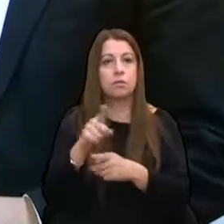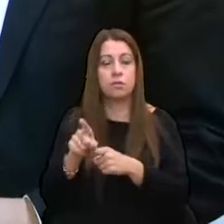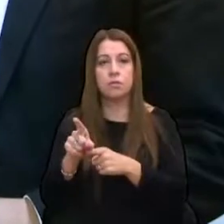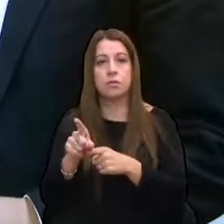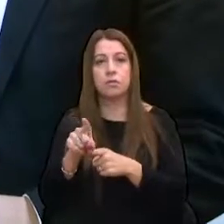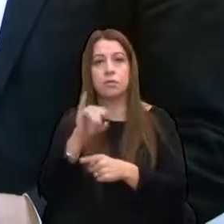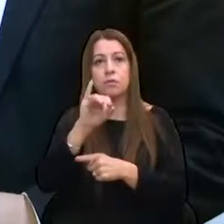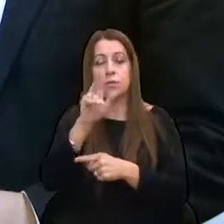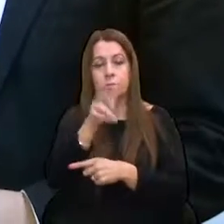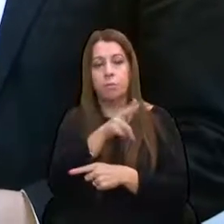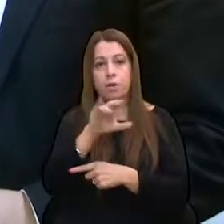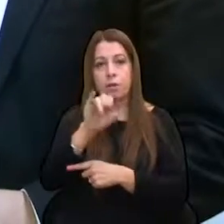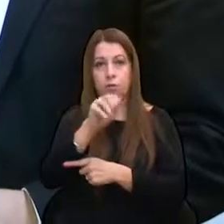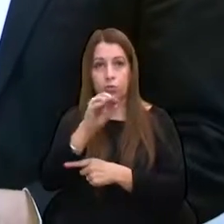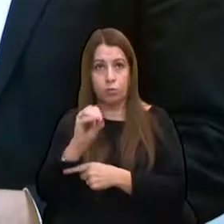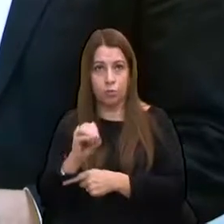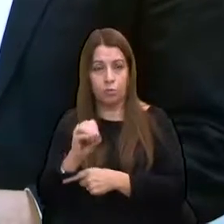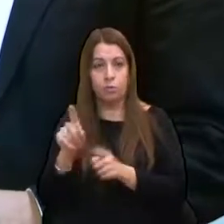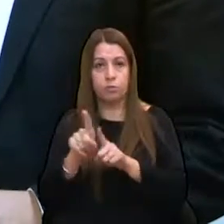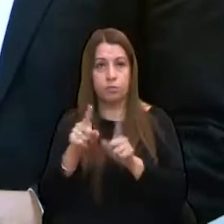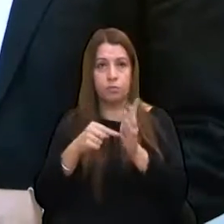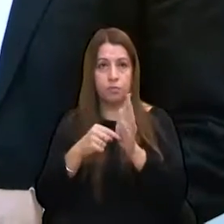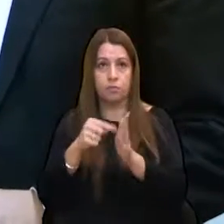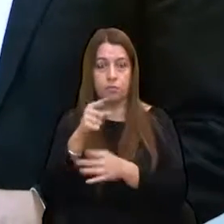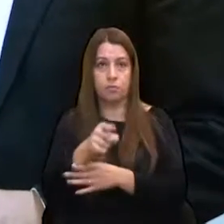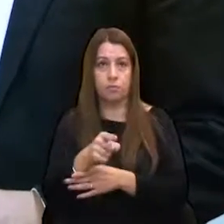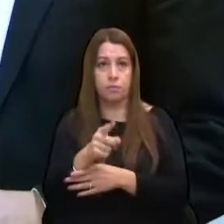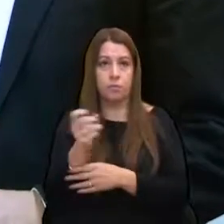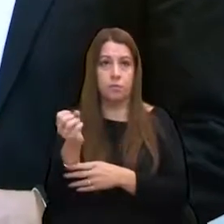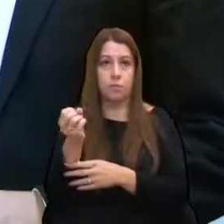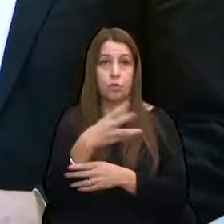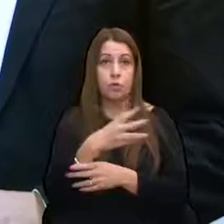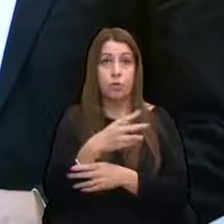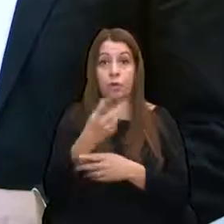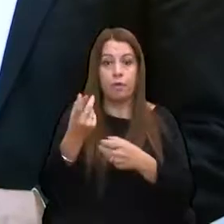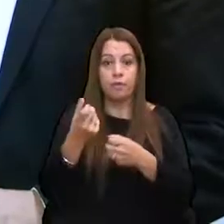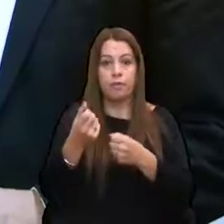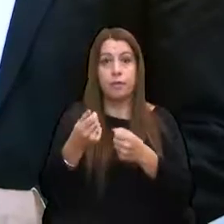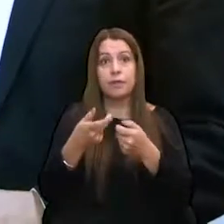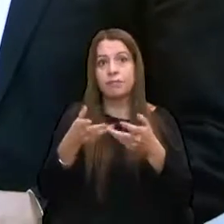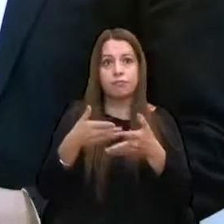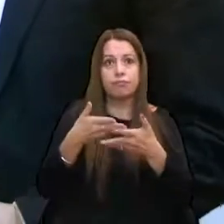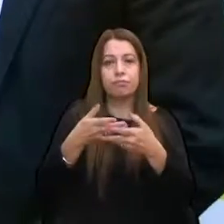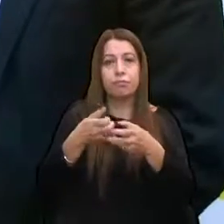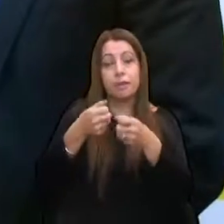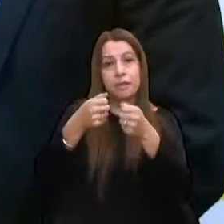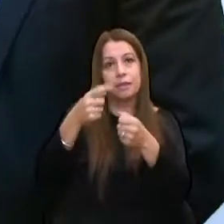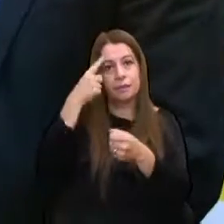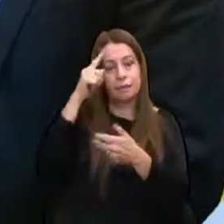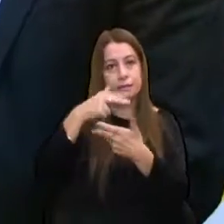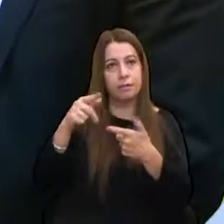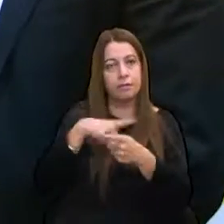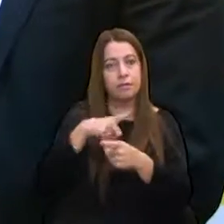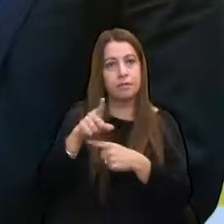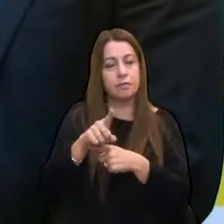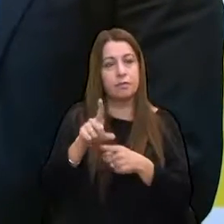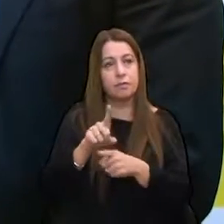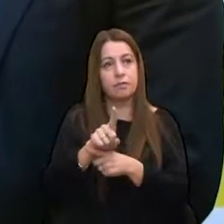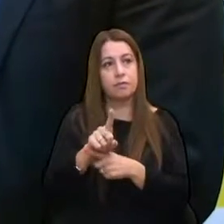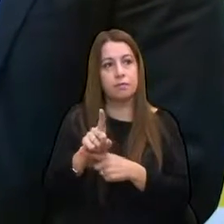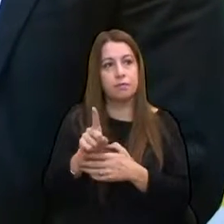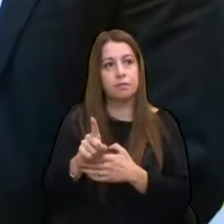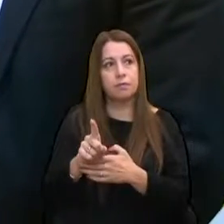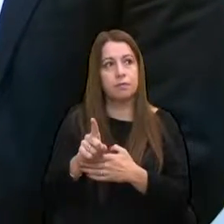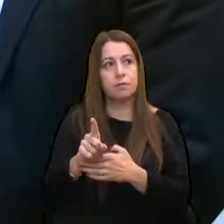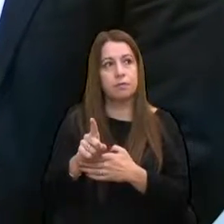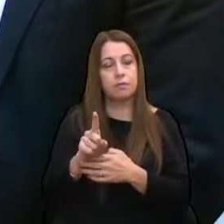João Esquiavo, e também trouxe uma nova luz para o município de Caxias do Sul, que é a questão